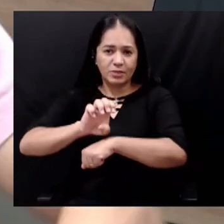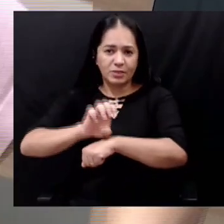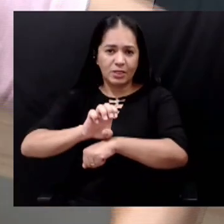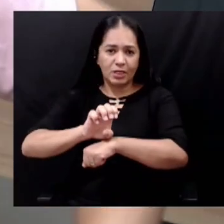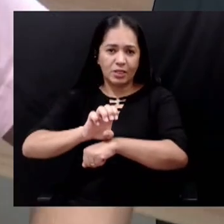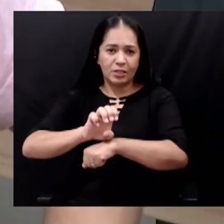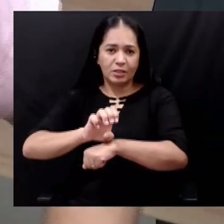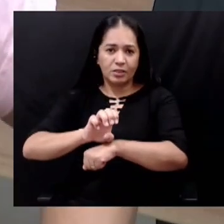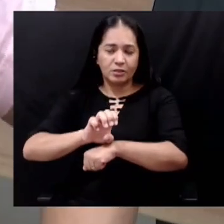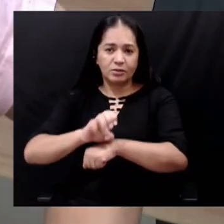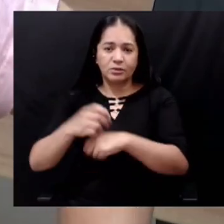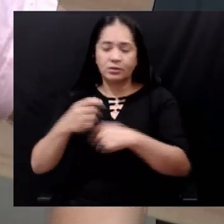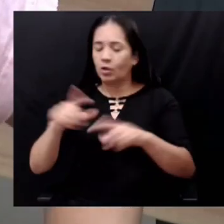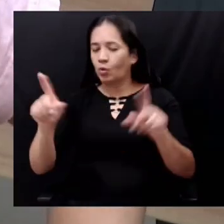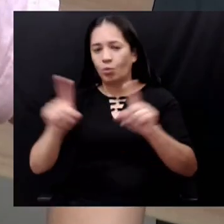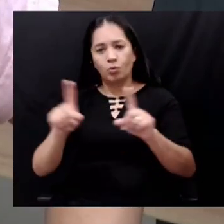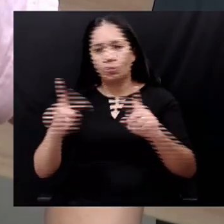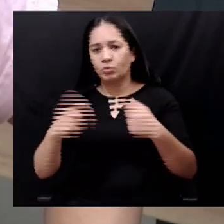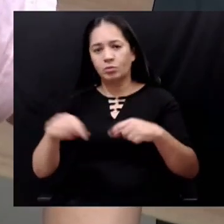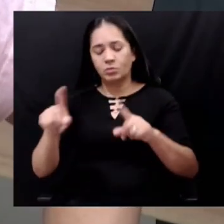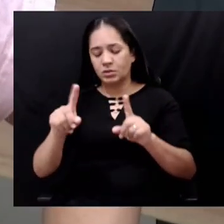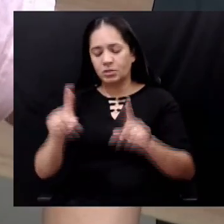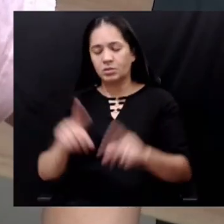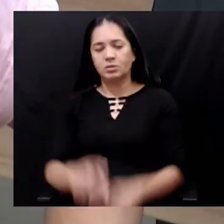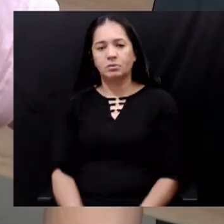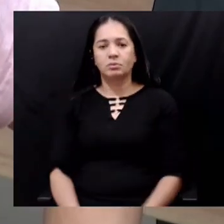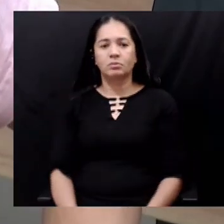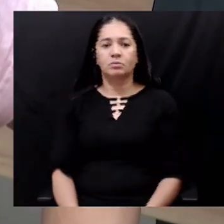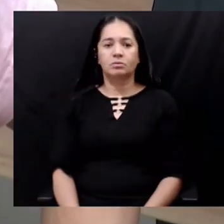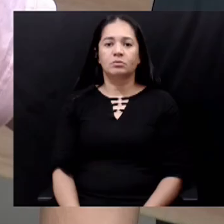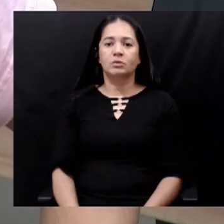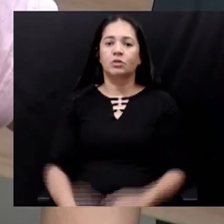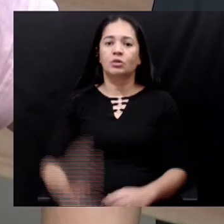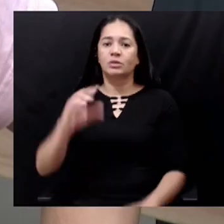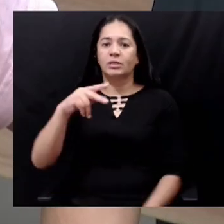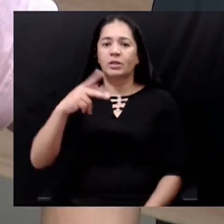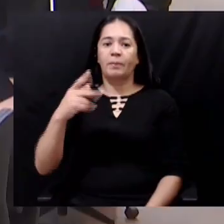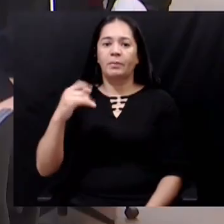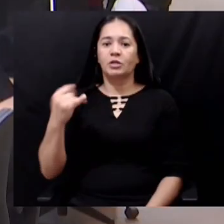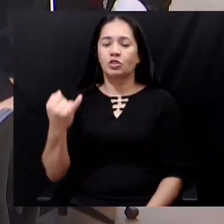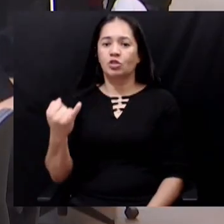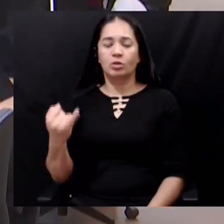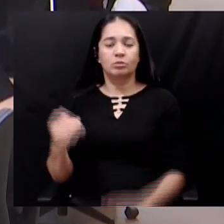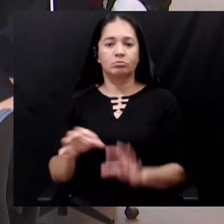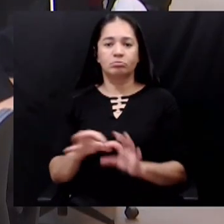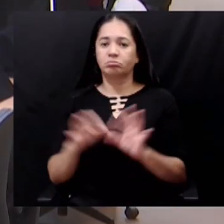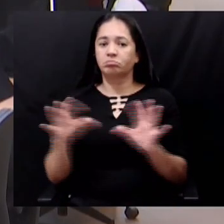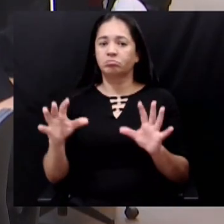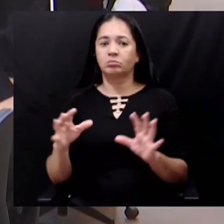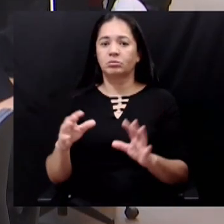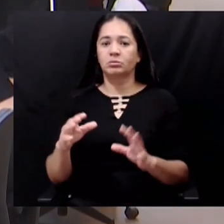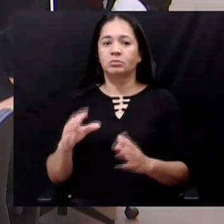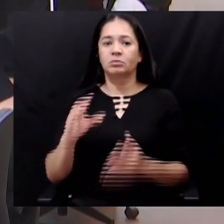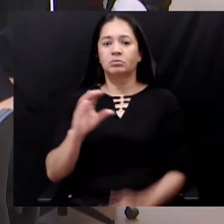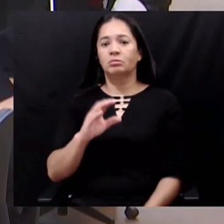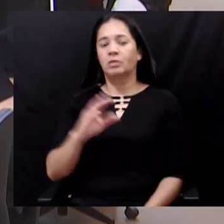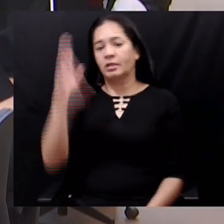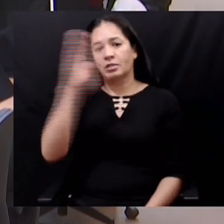Não necessariamente. O CNPJ, por definição, cadastro nacional, né? Por